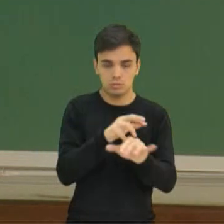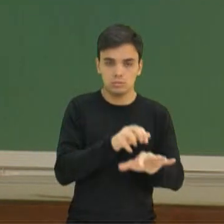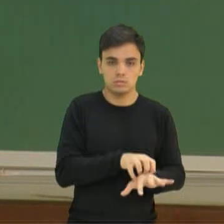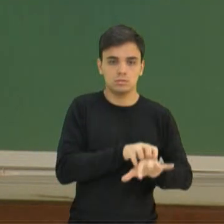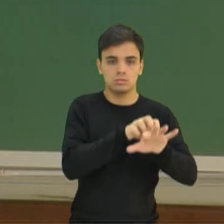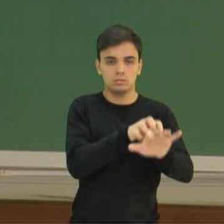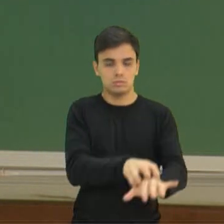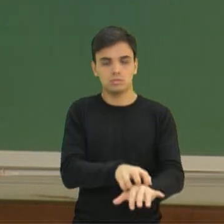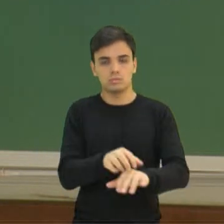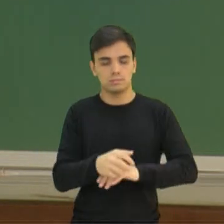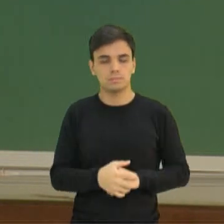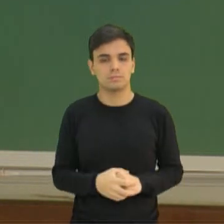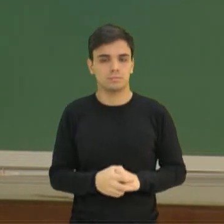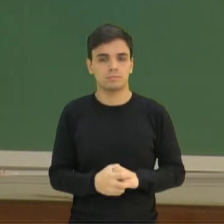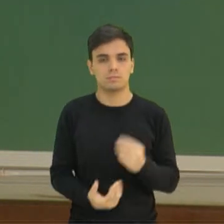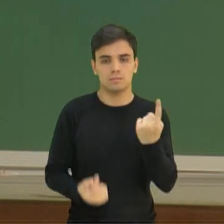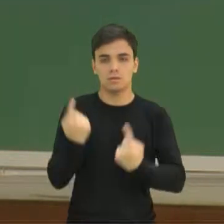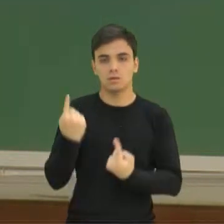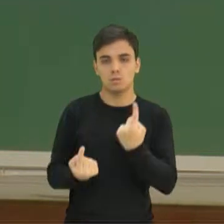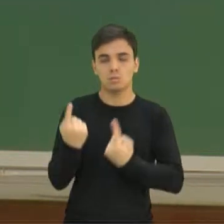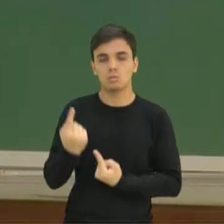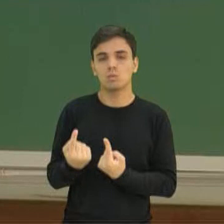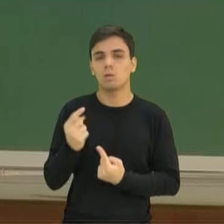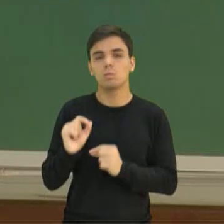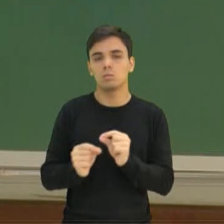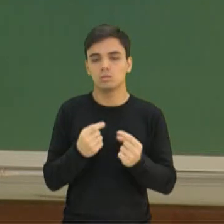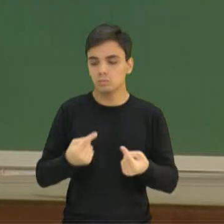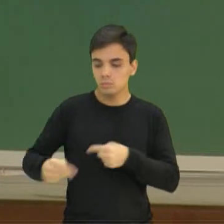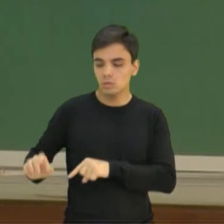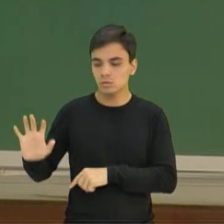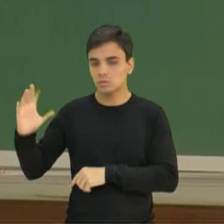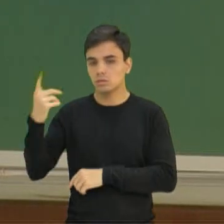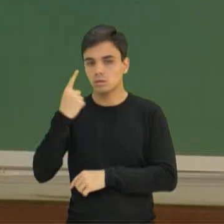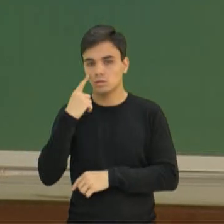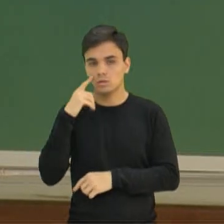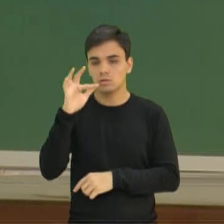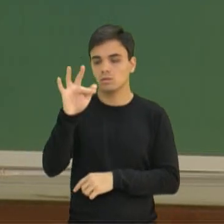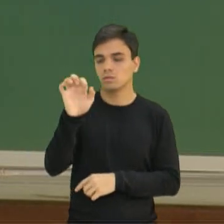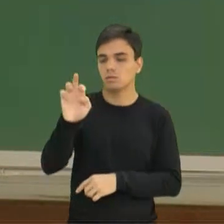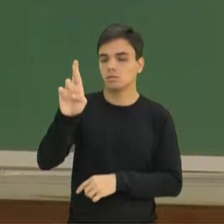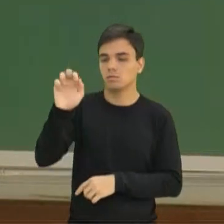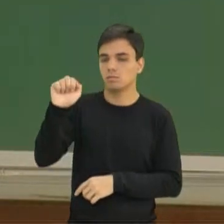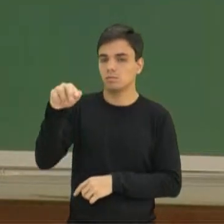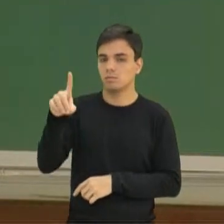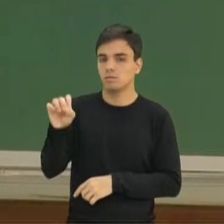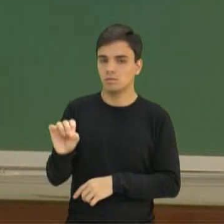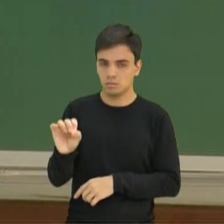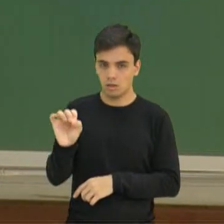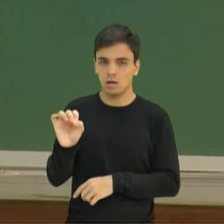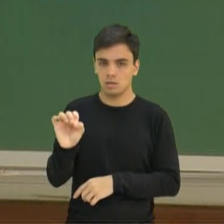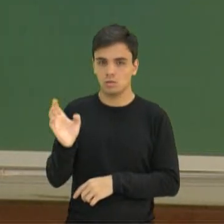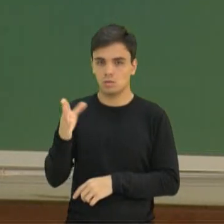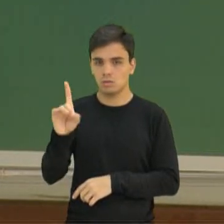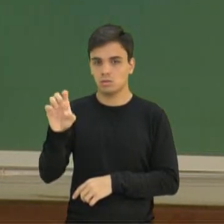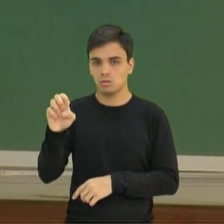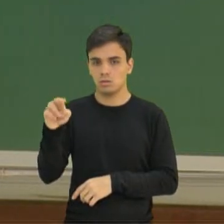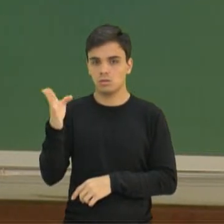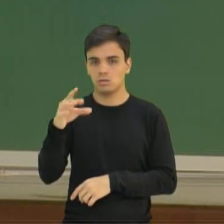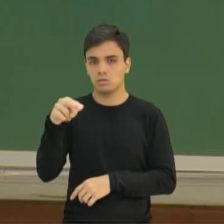econômica que é desenvolvida, turismo, quais são os impactos que ocorrem ali? Fernando de Noronha. que é considerado um paraíso